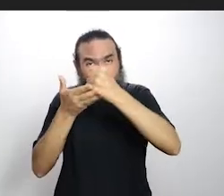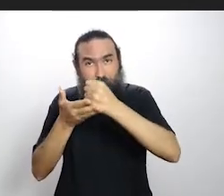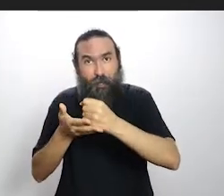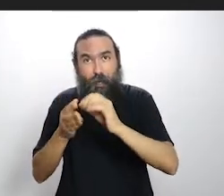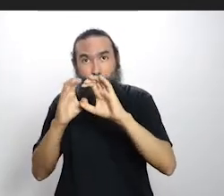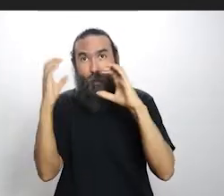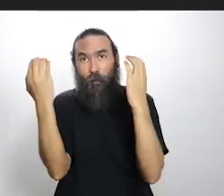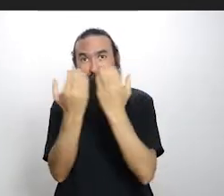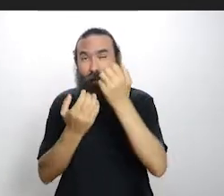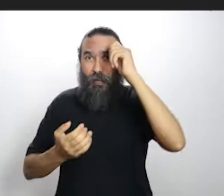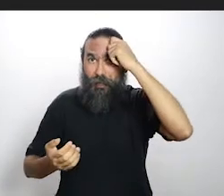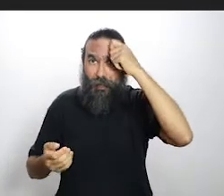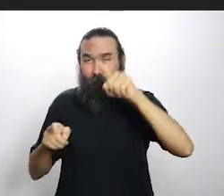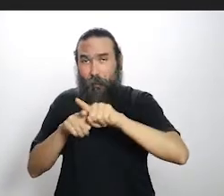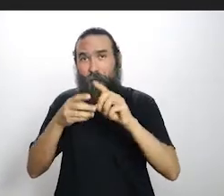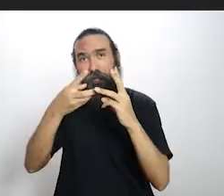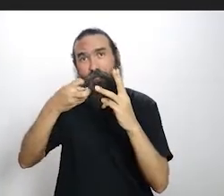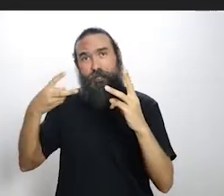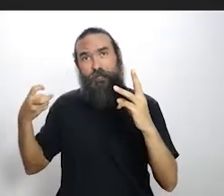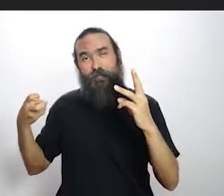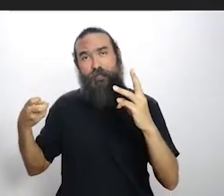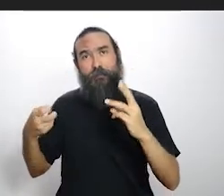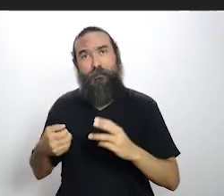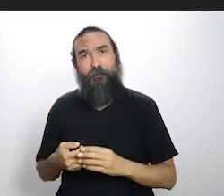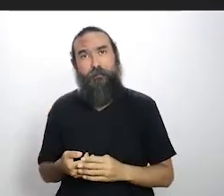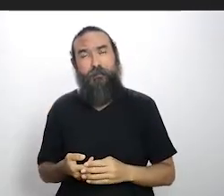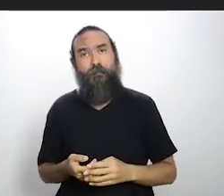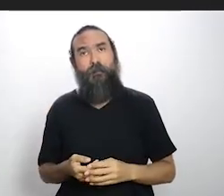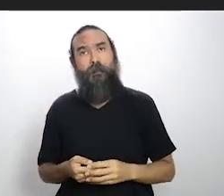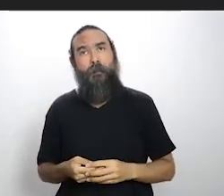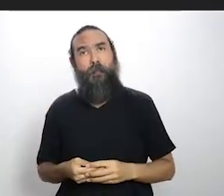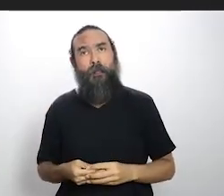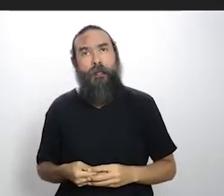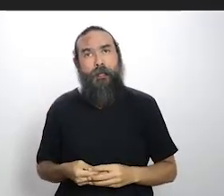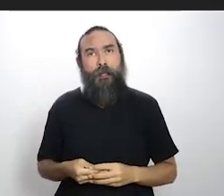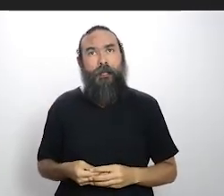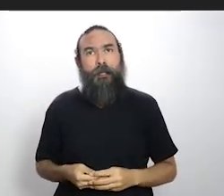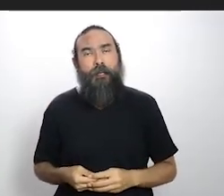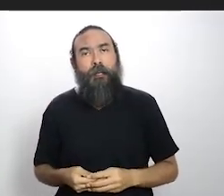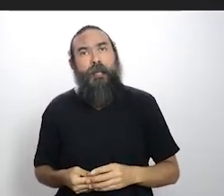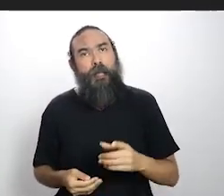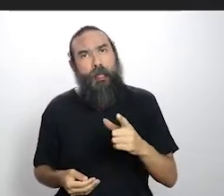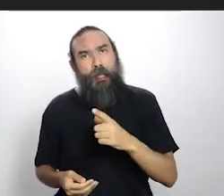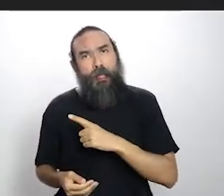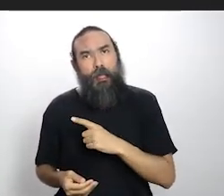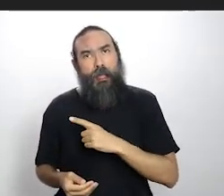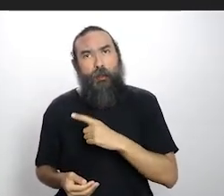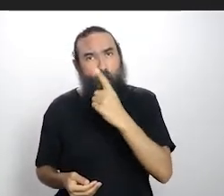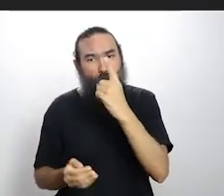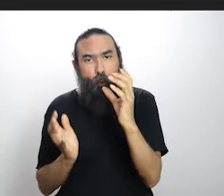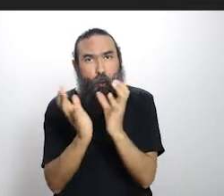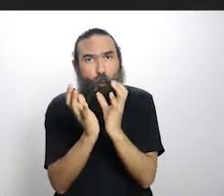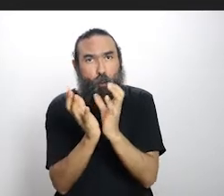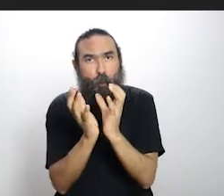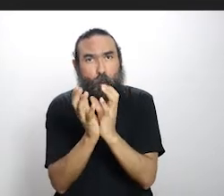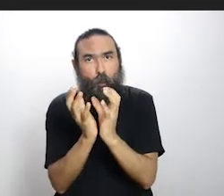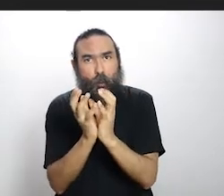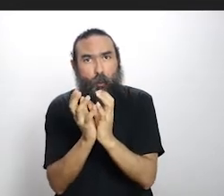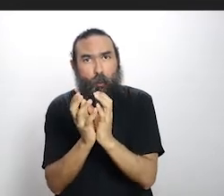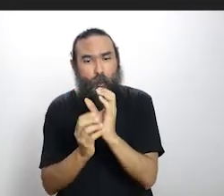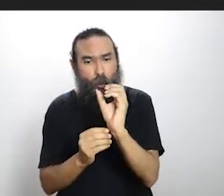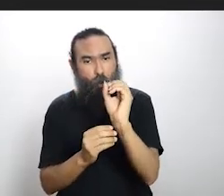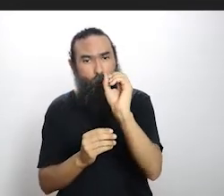exemplo muito prático. Existe uma organização não governamental chamada Guelé 10, que é uma organização de mulheres negras,